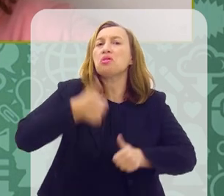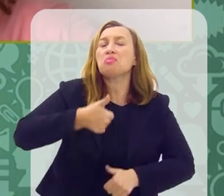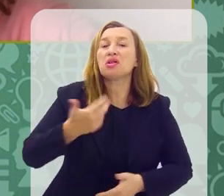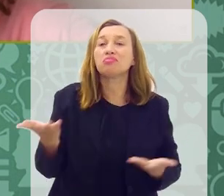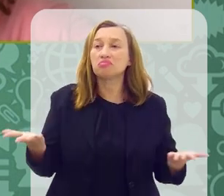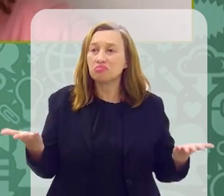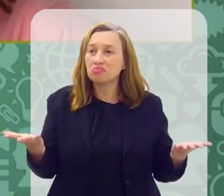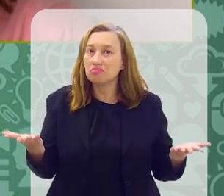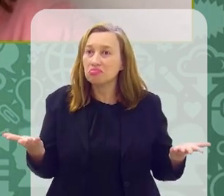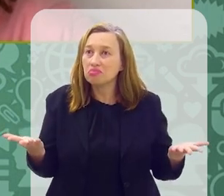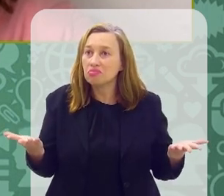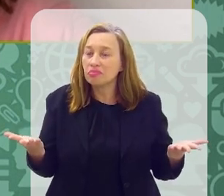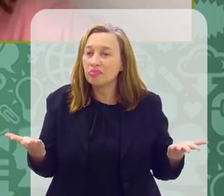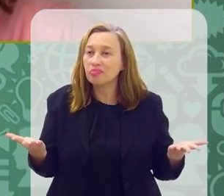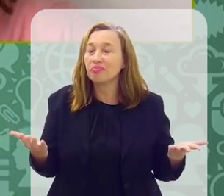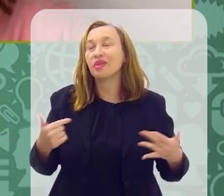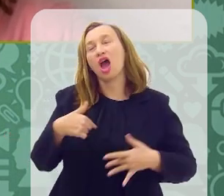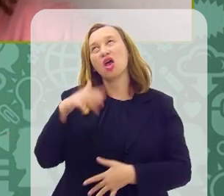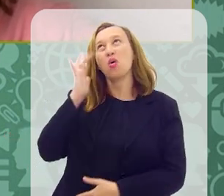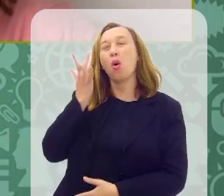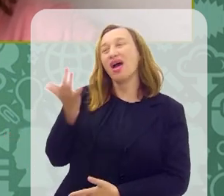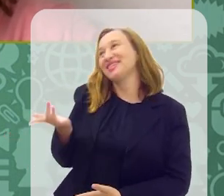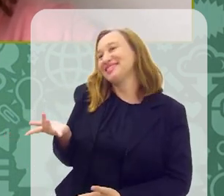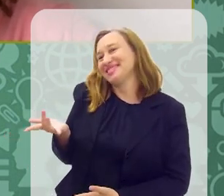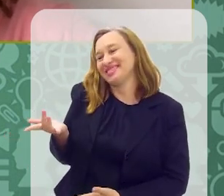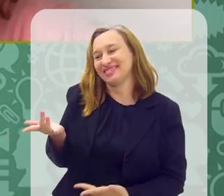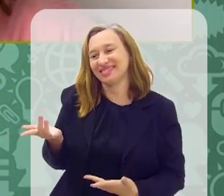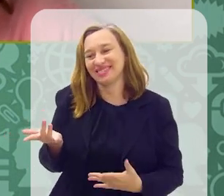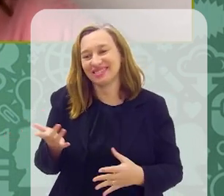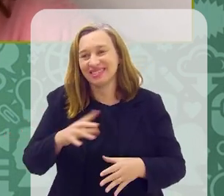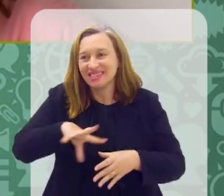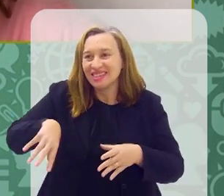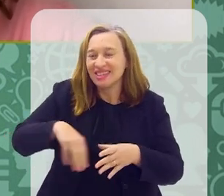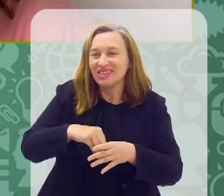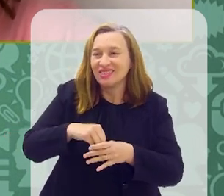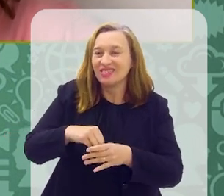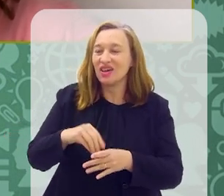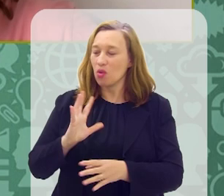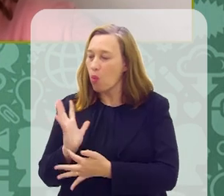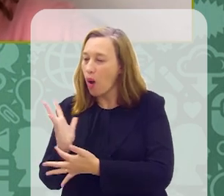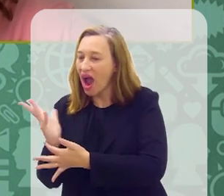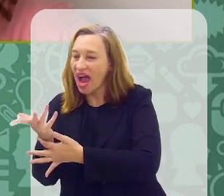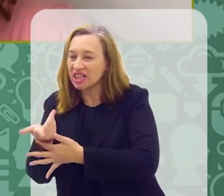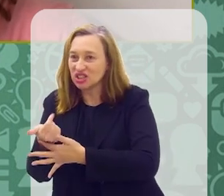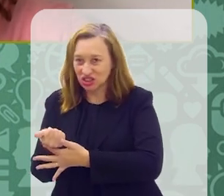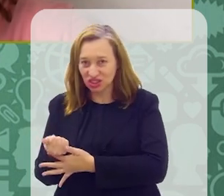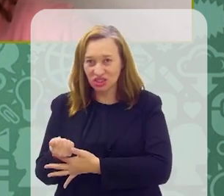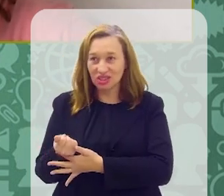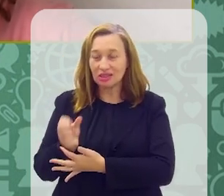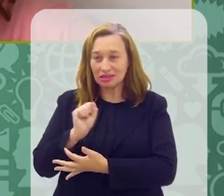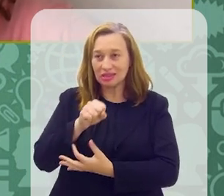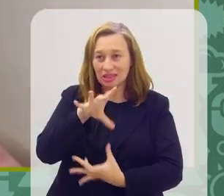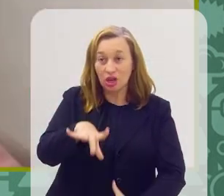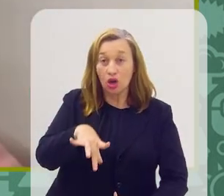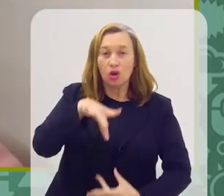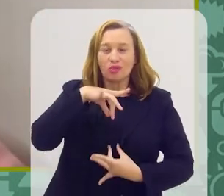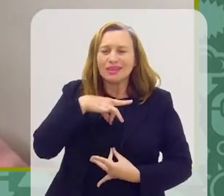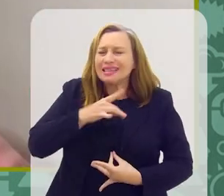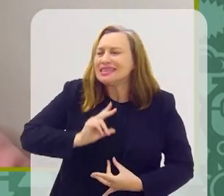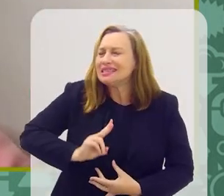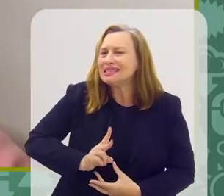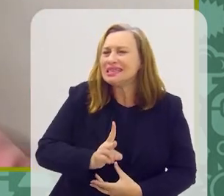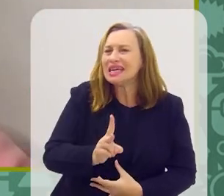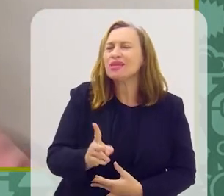tudo? Ah, eu acho que veio, veio o artista em si, né? Eu acho que a coisa sempre aflorou em